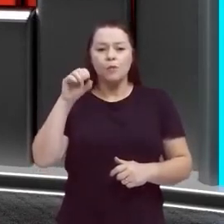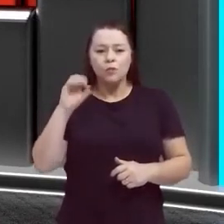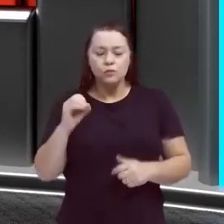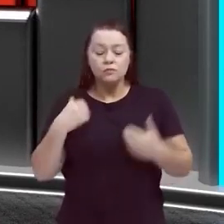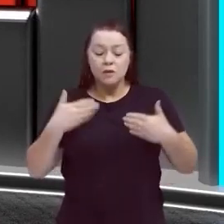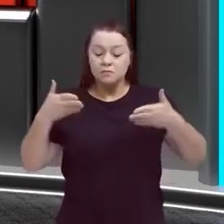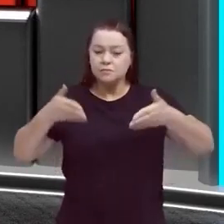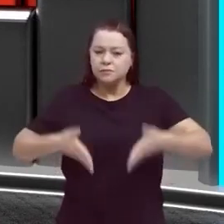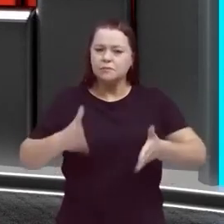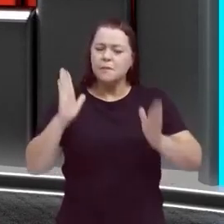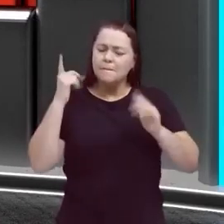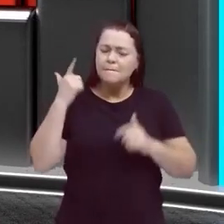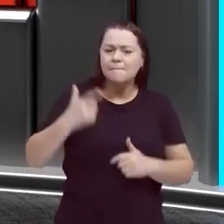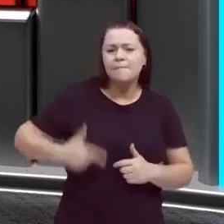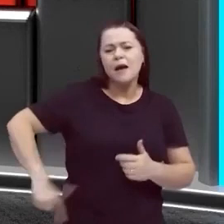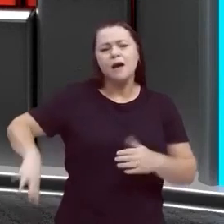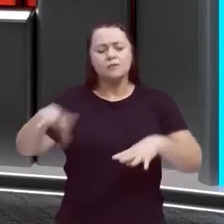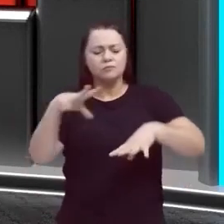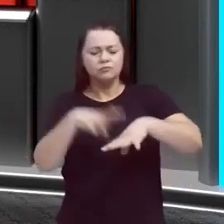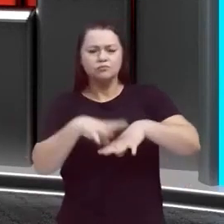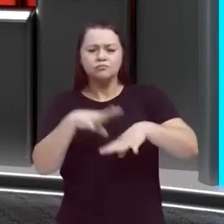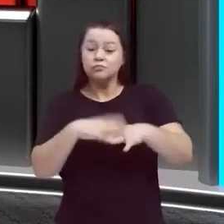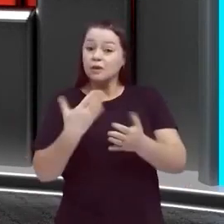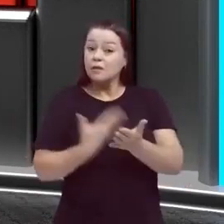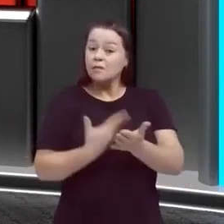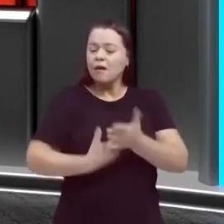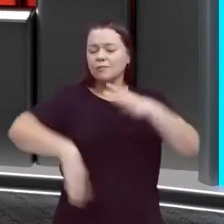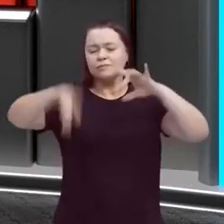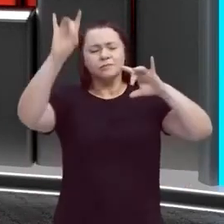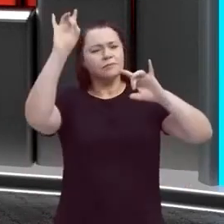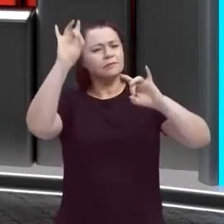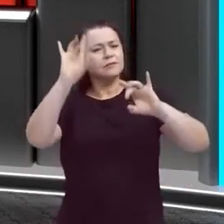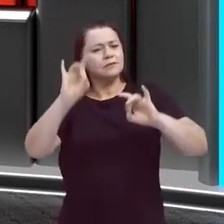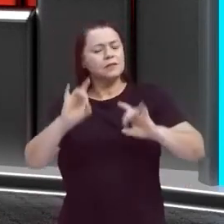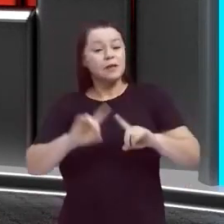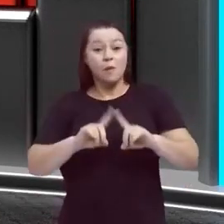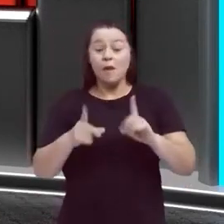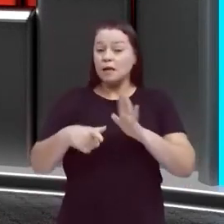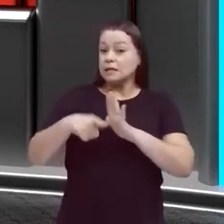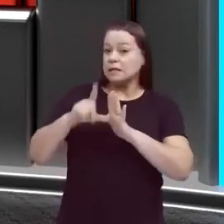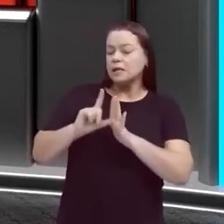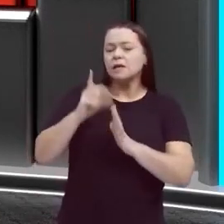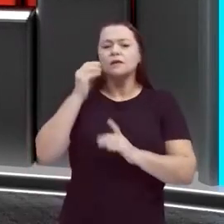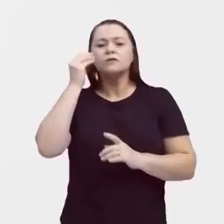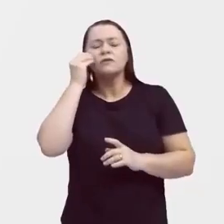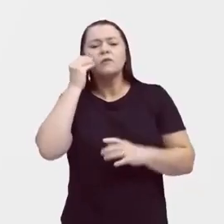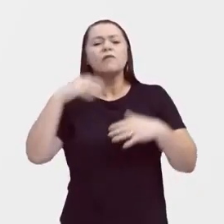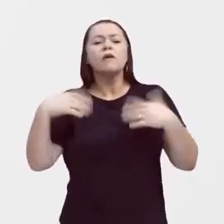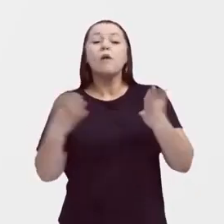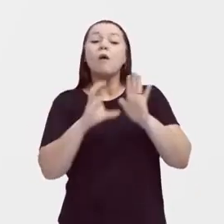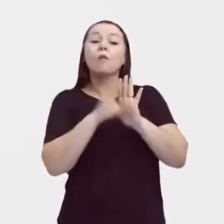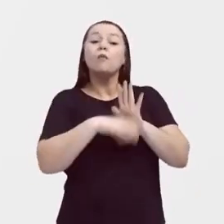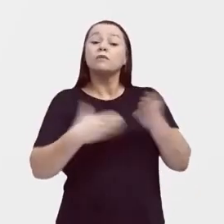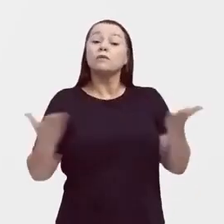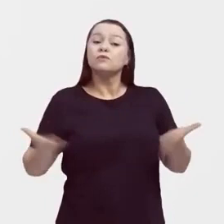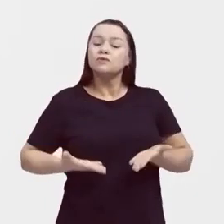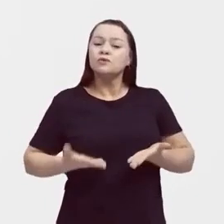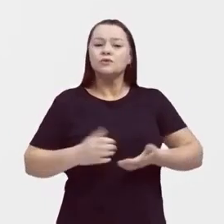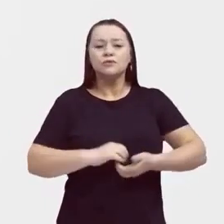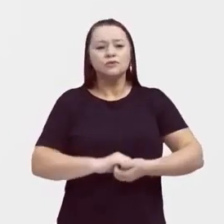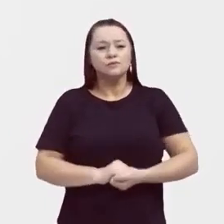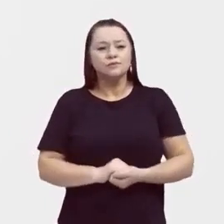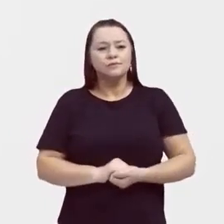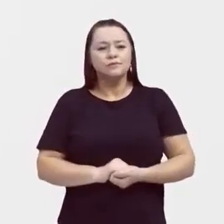aula de matemática. E hoje uma aula muito especial, mas antes vamos ver qual é o nosso conteúdo de hoje.